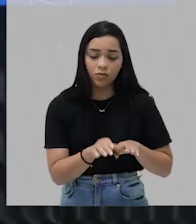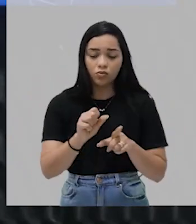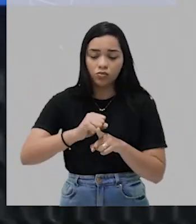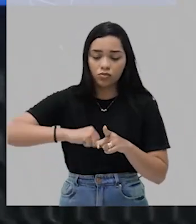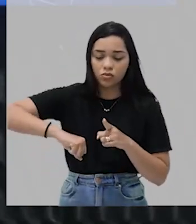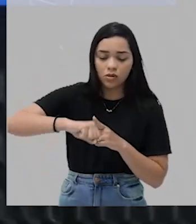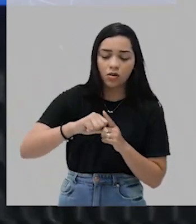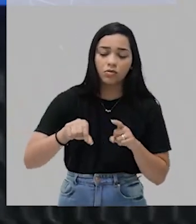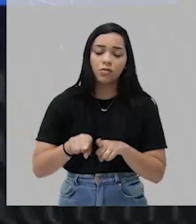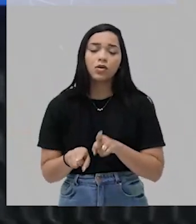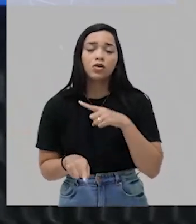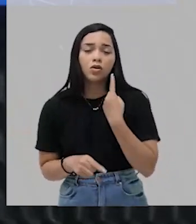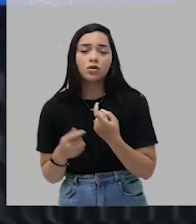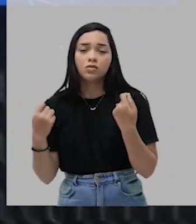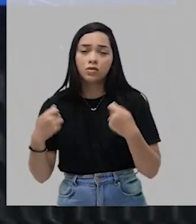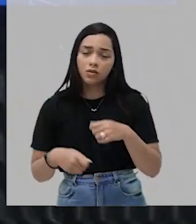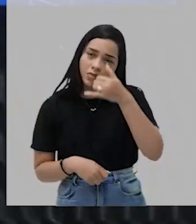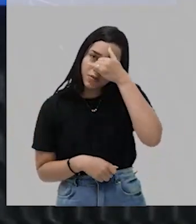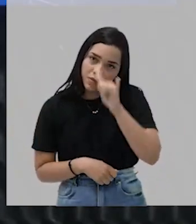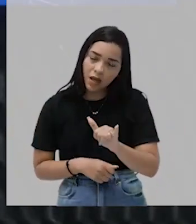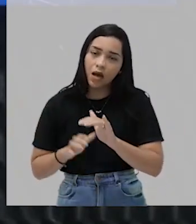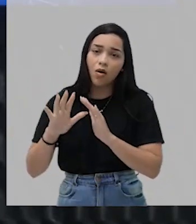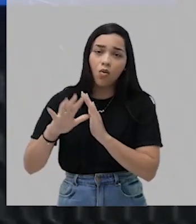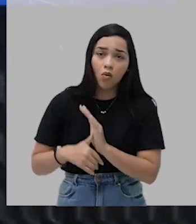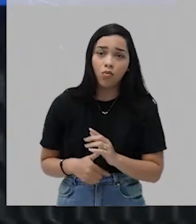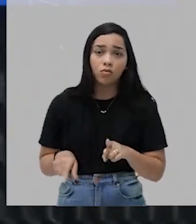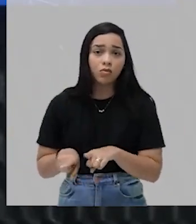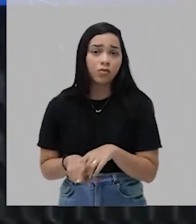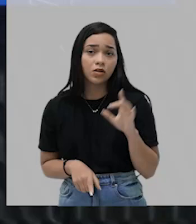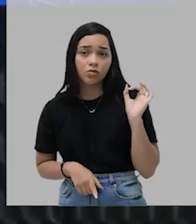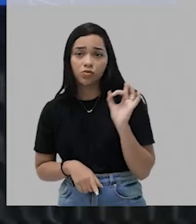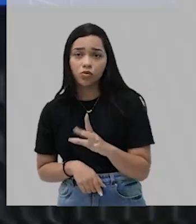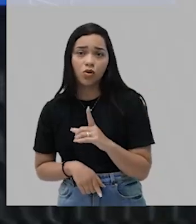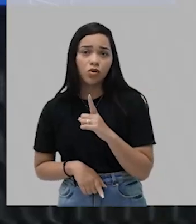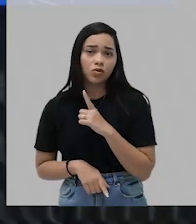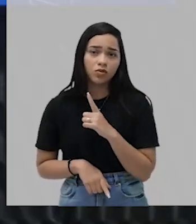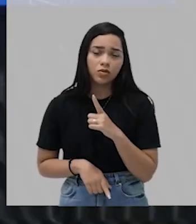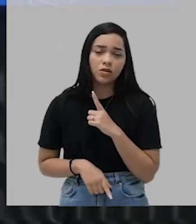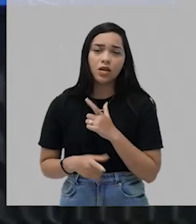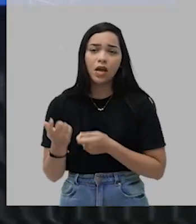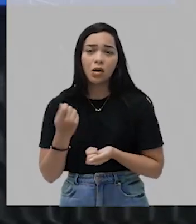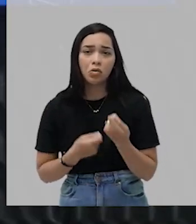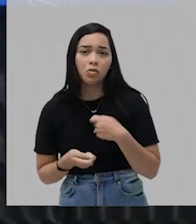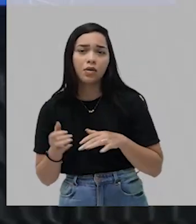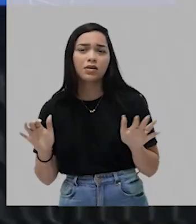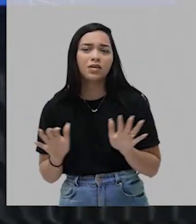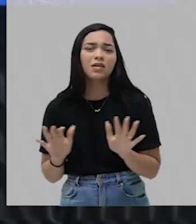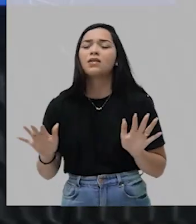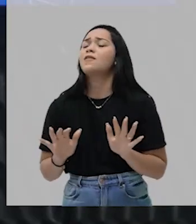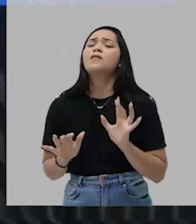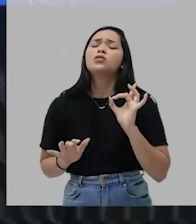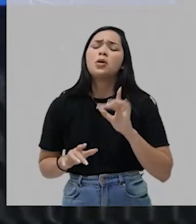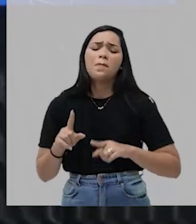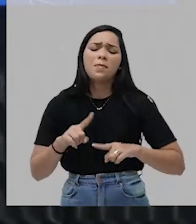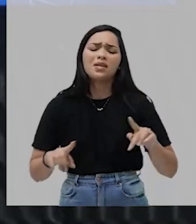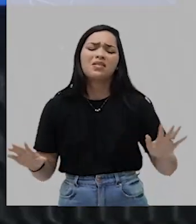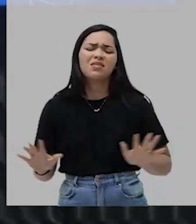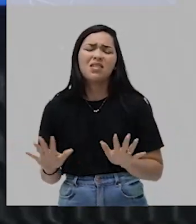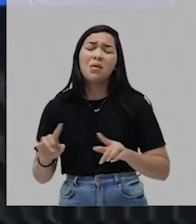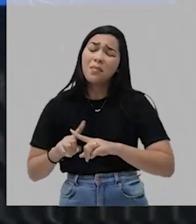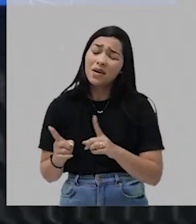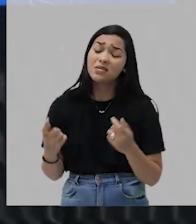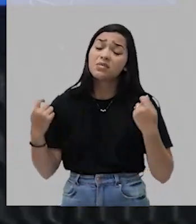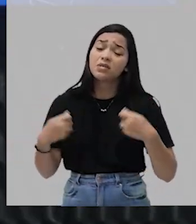social, nós precisamos combater a corrupção, não só a econômica, não só material, mas